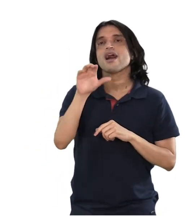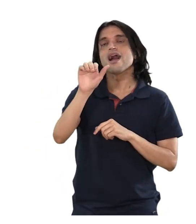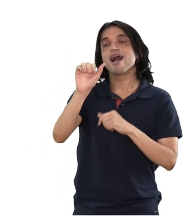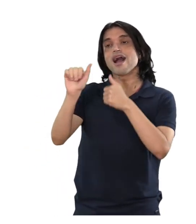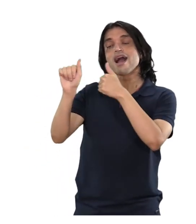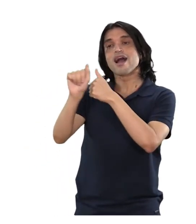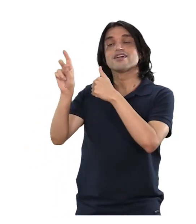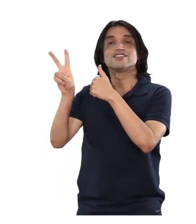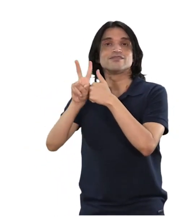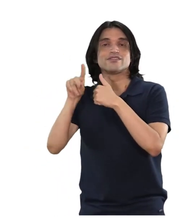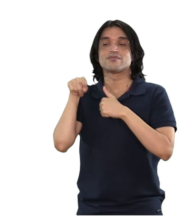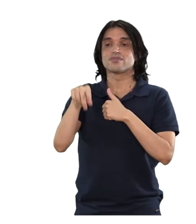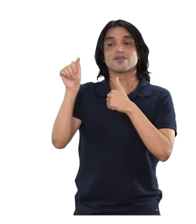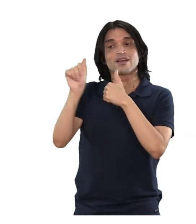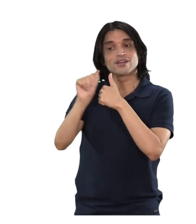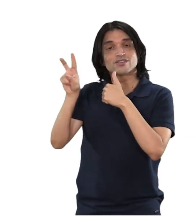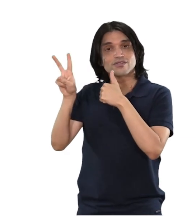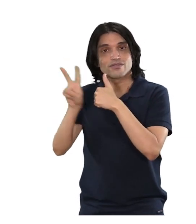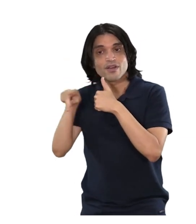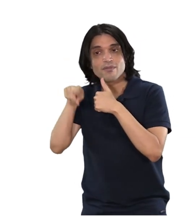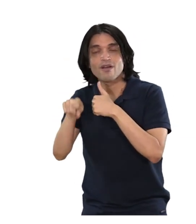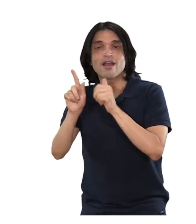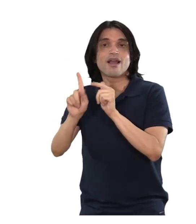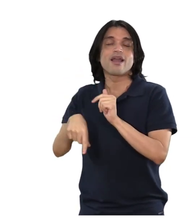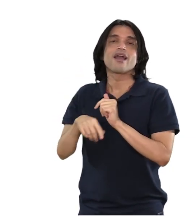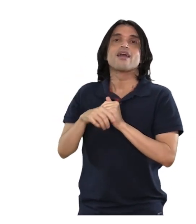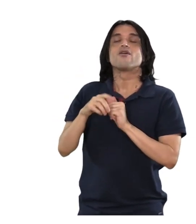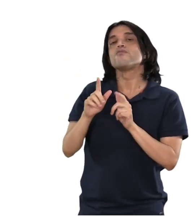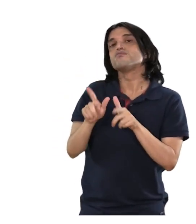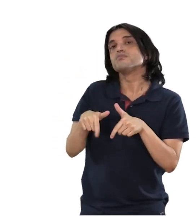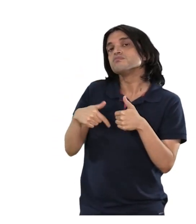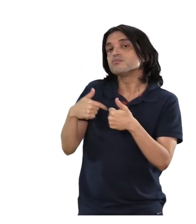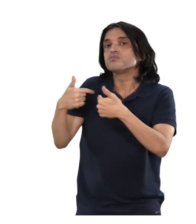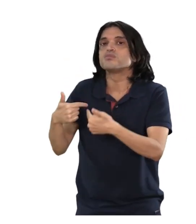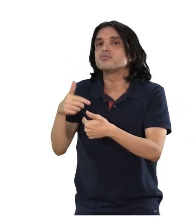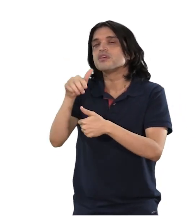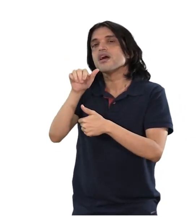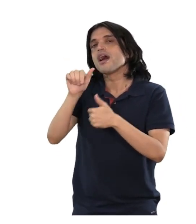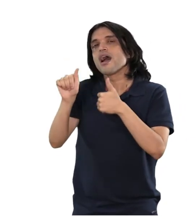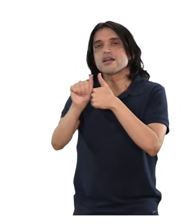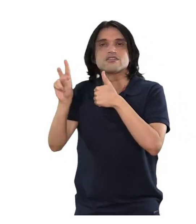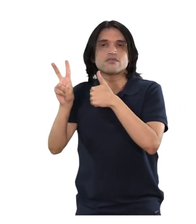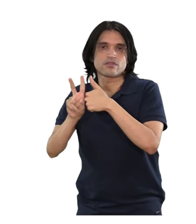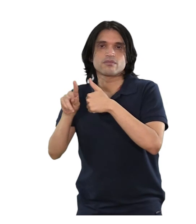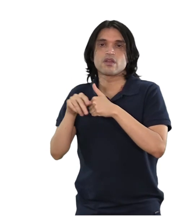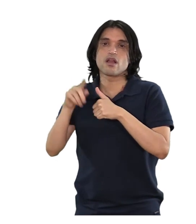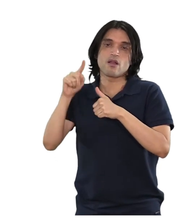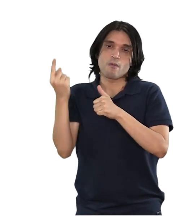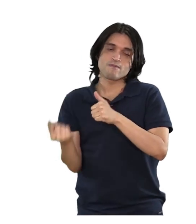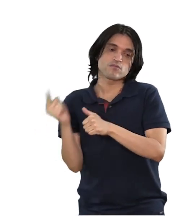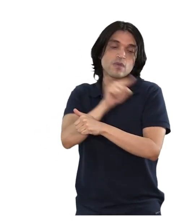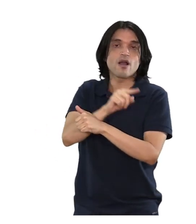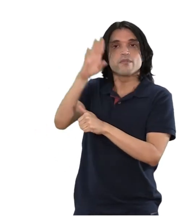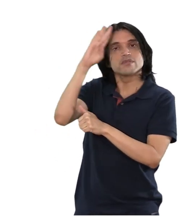principal. As orações subordinadas adverbiais desempenham o papel de um advérbio na ligação com uma oração principal,